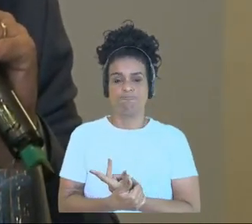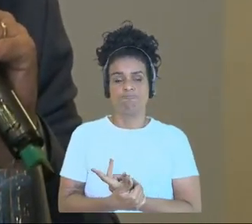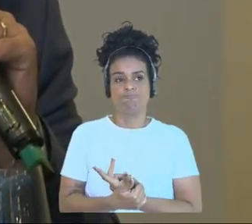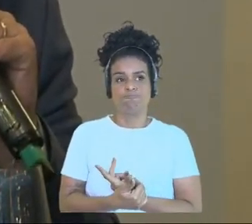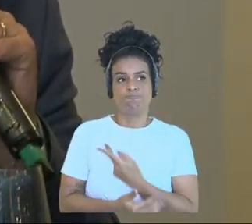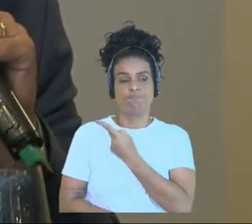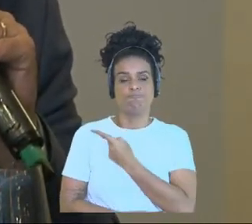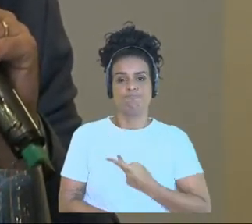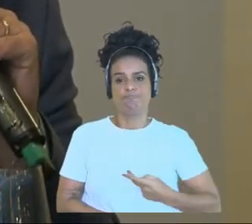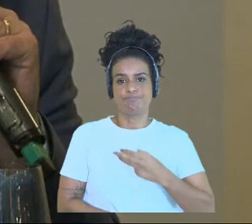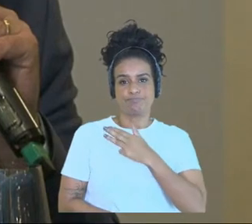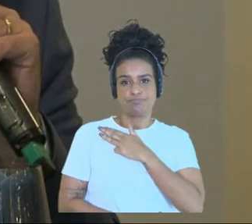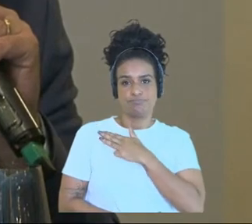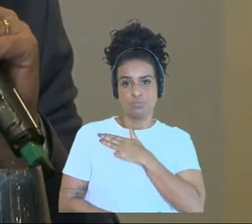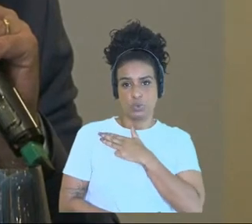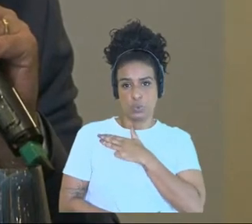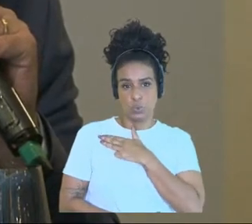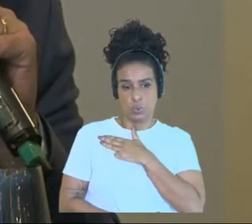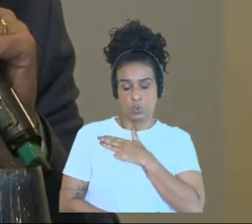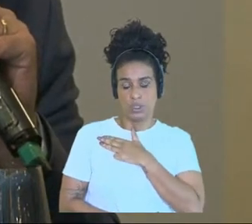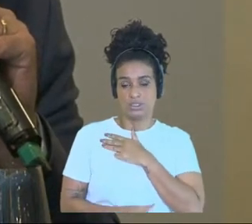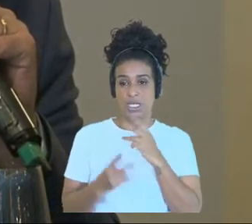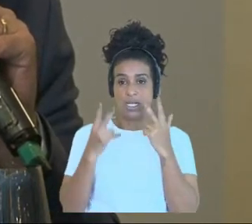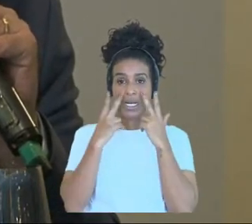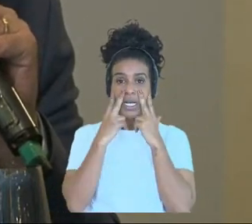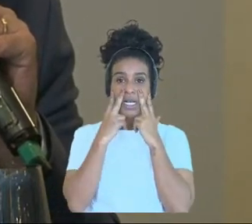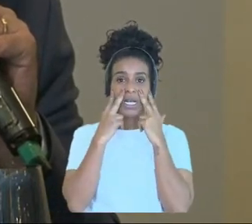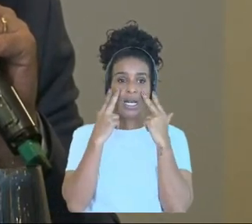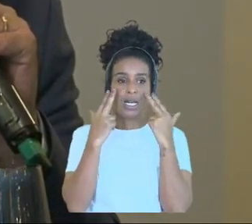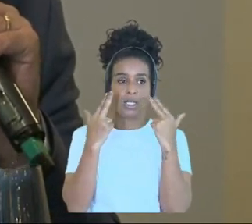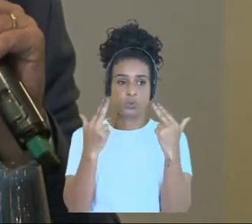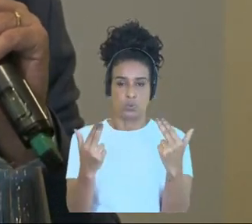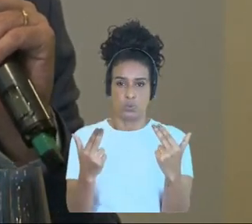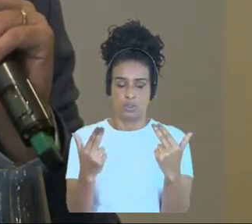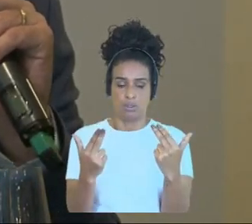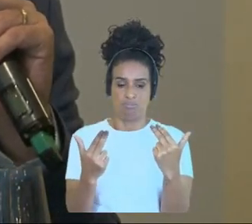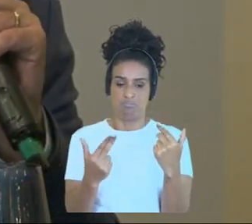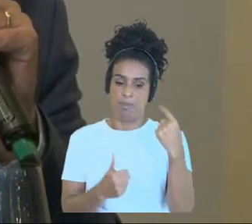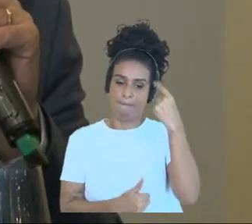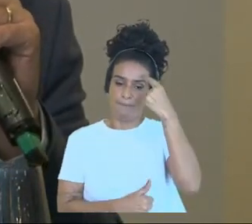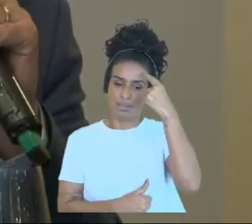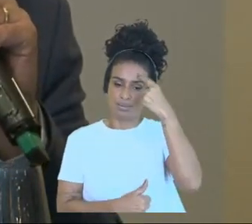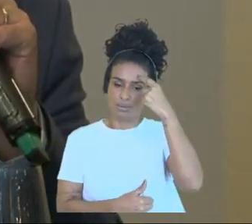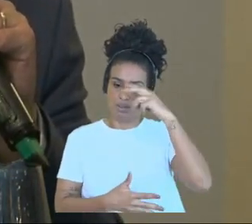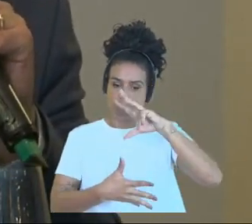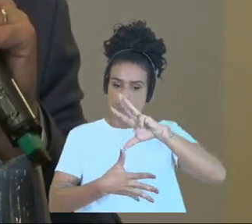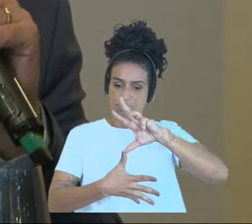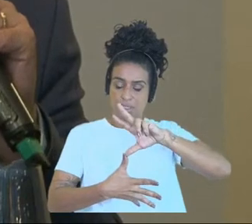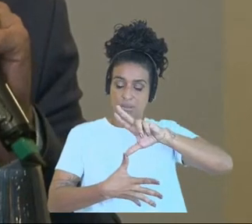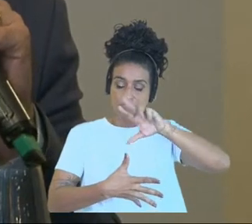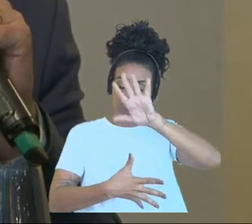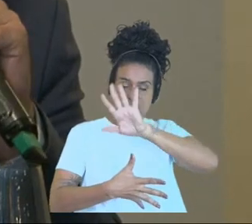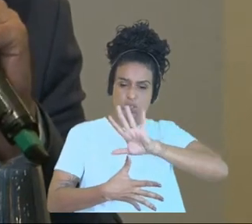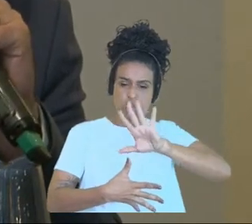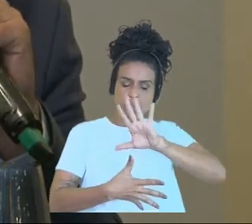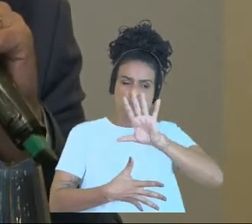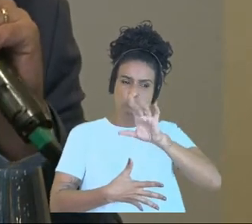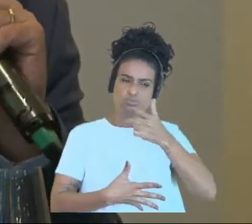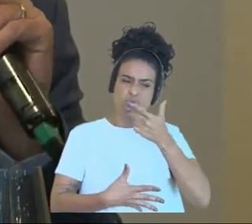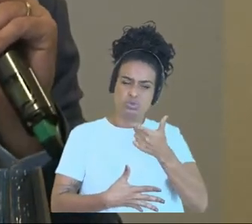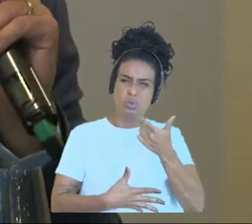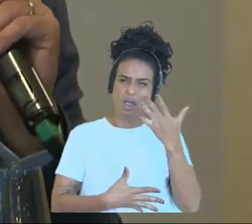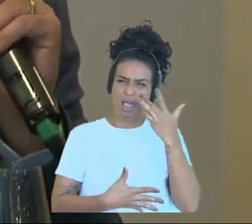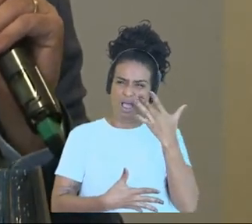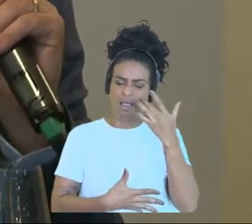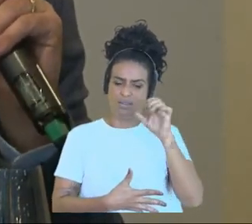uma inclinação natural a pensar o lugar do Brasil na América do Sul, ou na América Latina mais ampla, mas eu acho que a América do